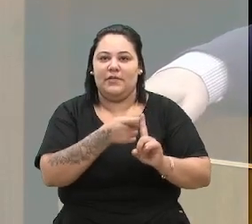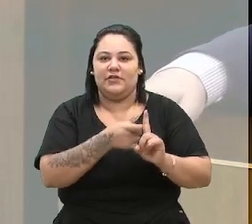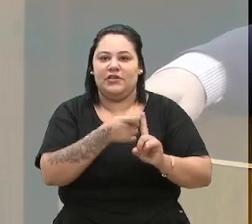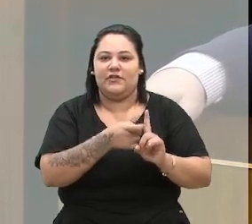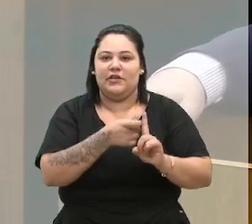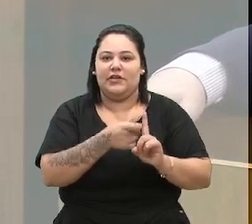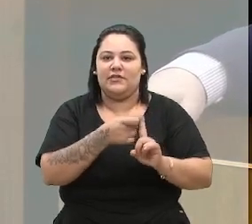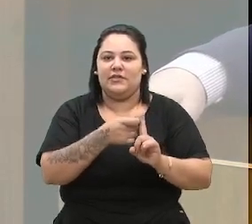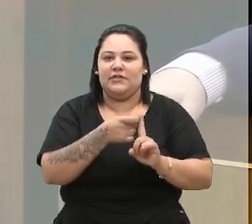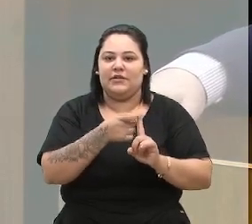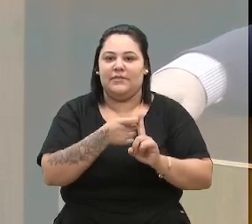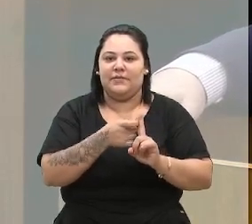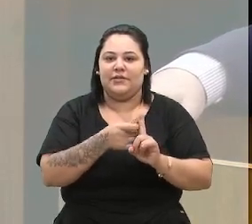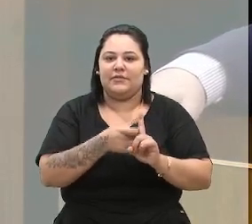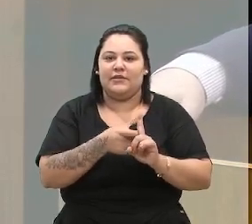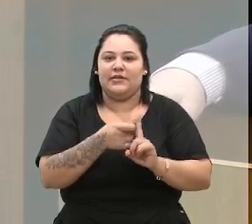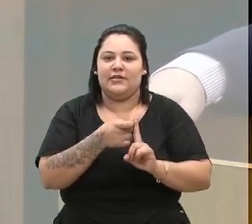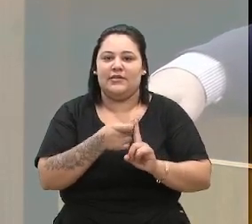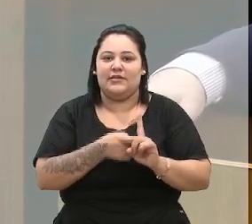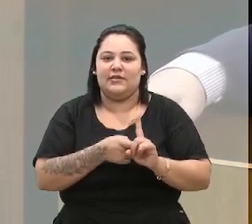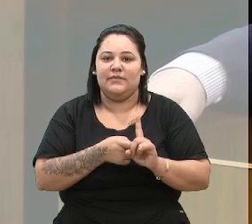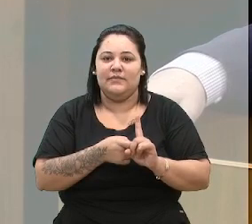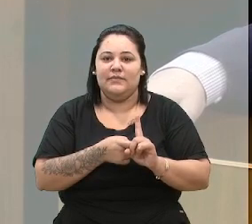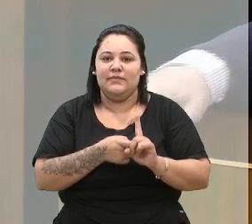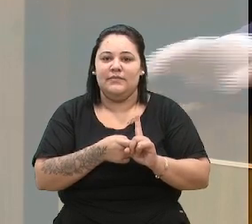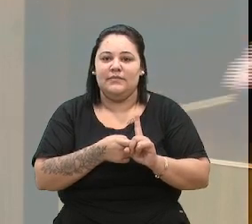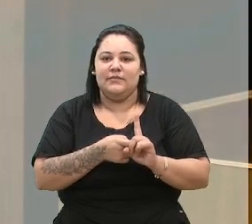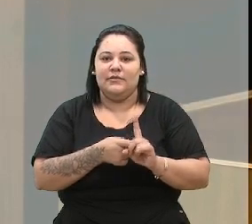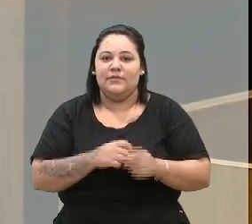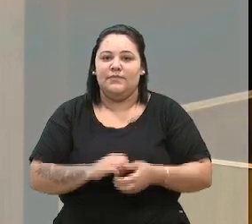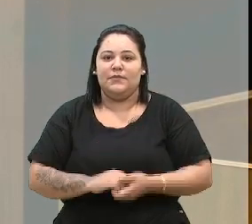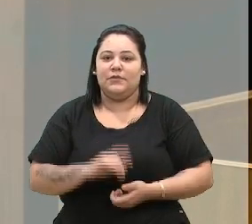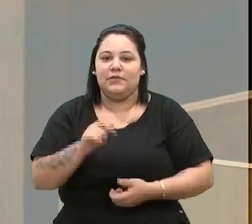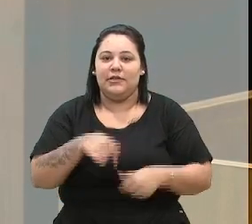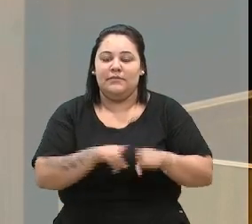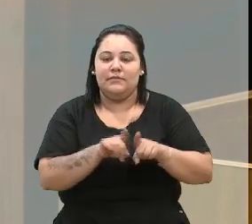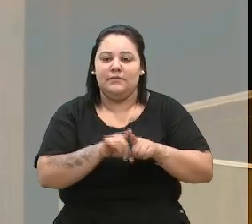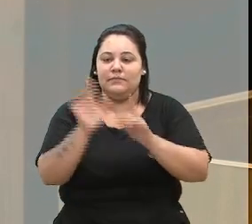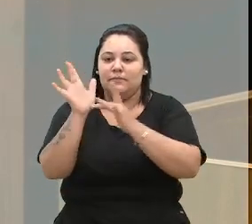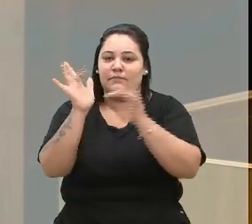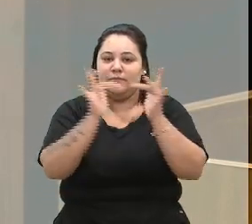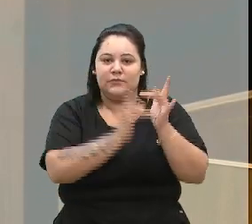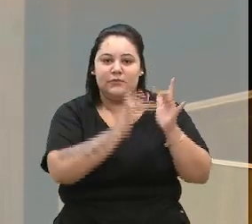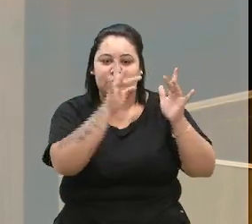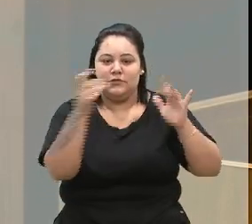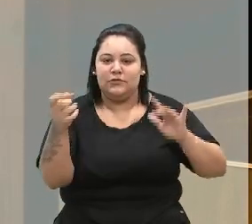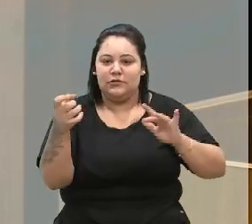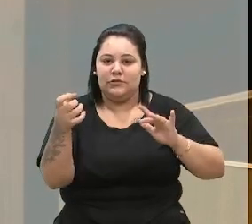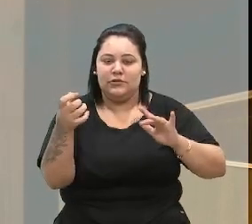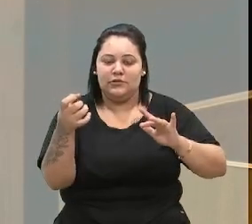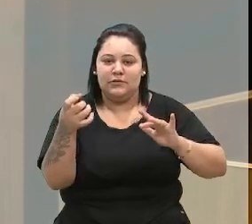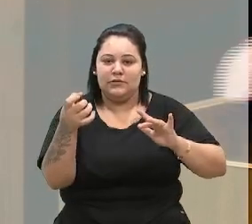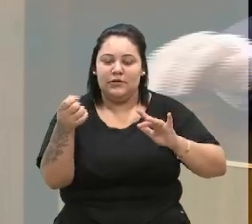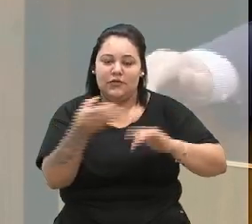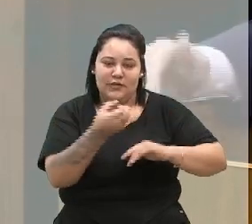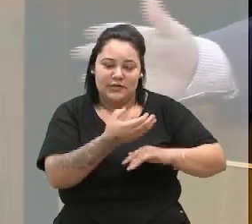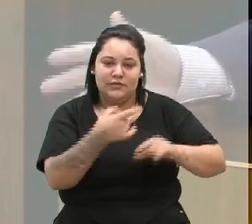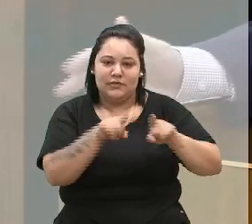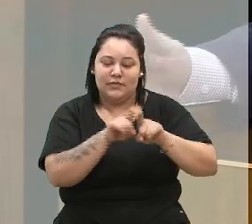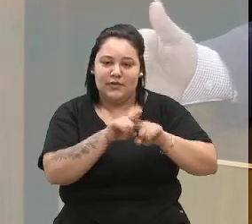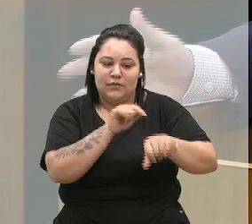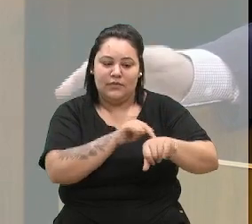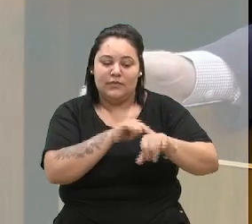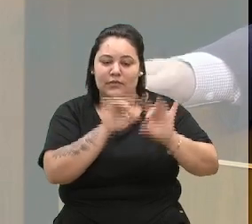é ressurreição, é renovação. Para mim, particularmente, é um momento muito especial, assim